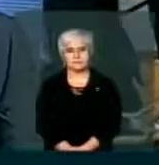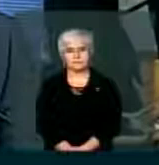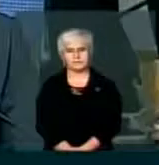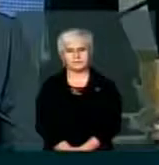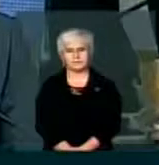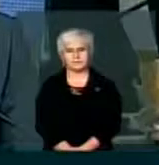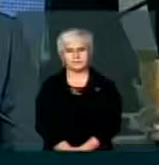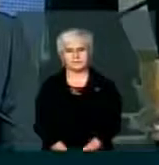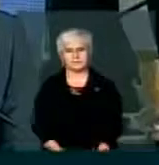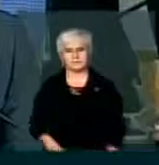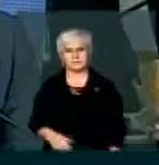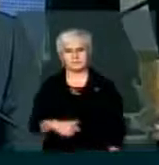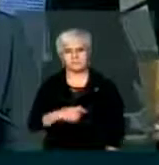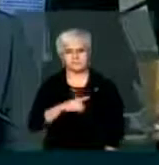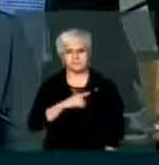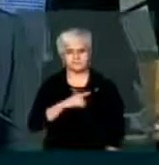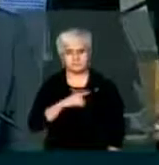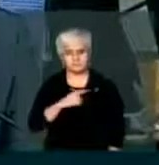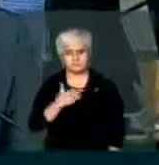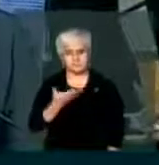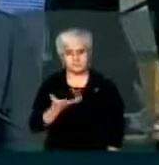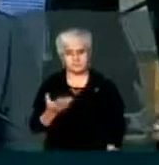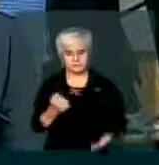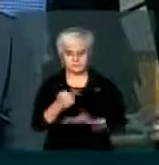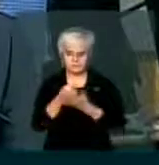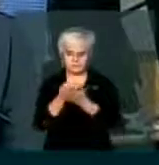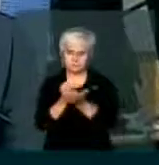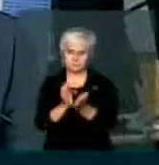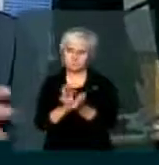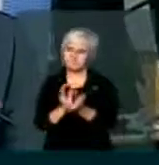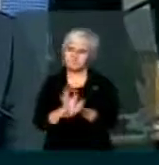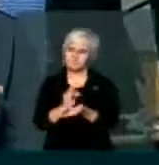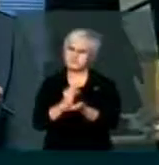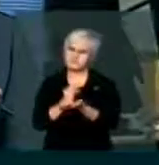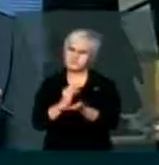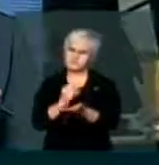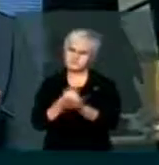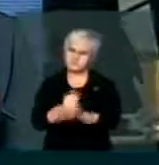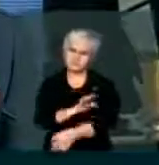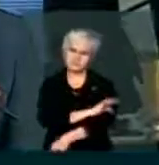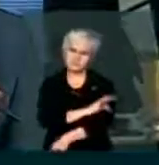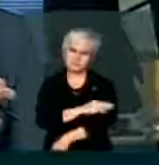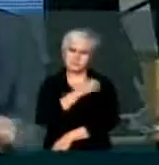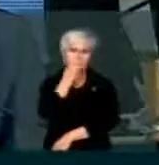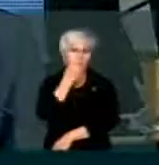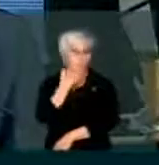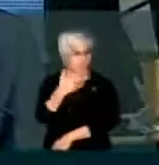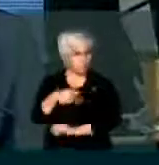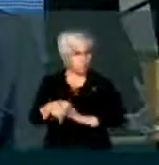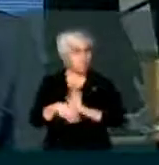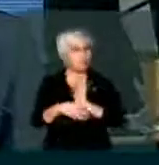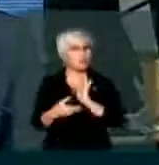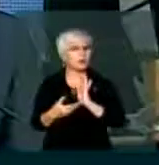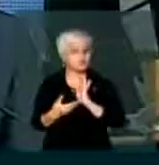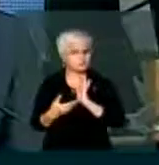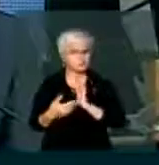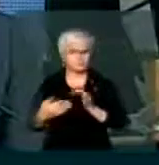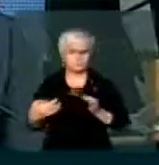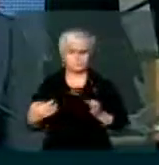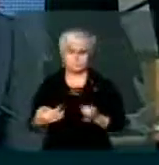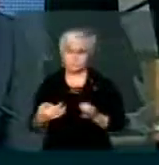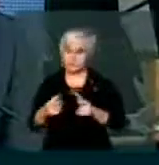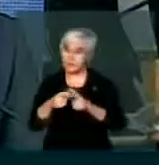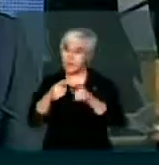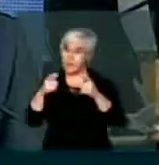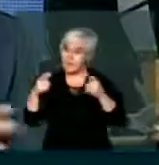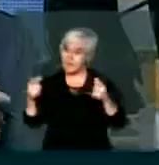nós temos uma competente assessoria técnica reconhecida por todos os partidos aqui na casa, e a